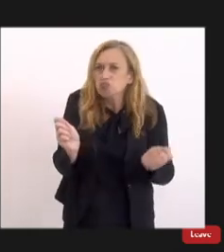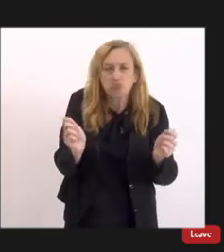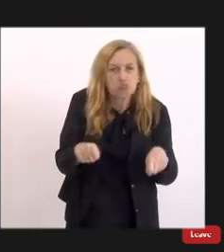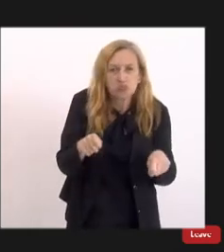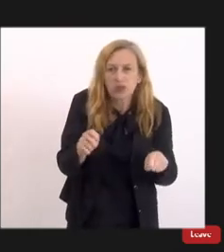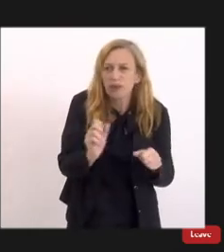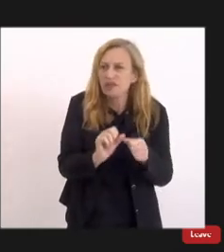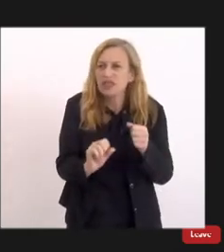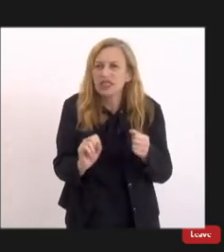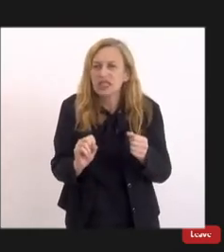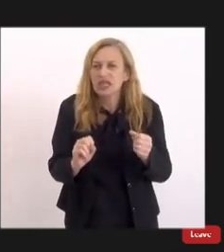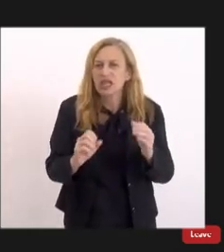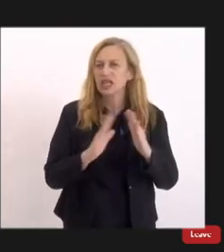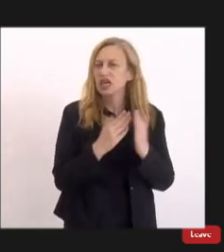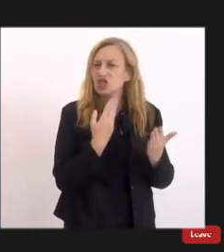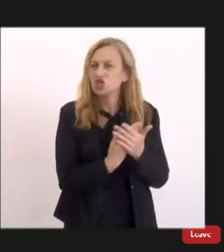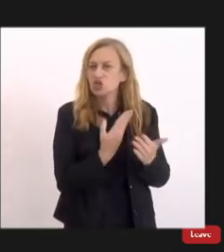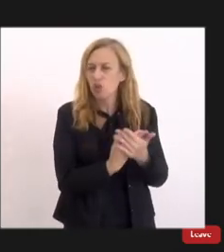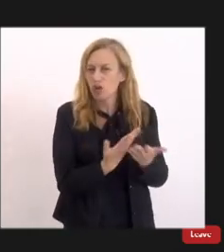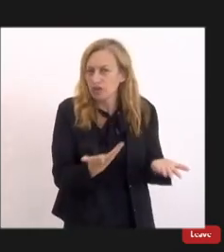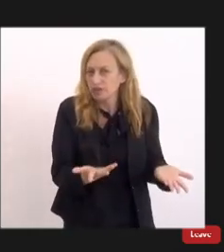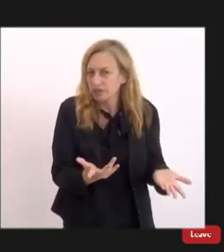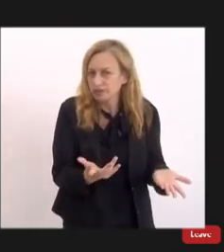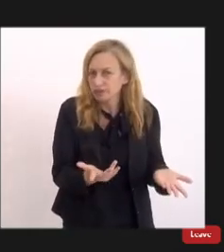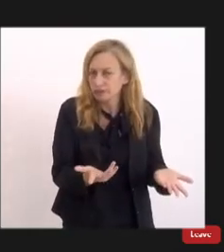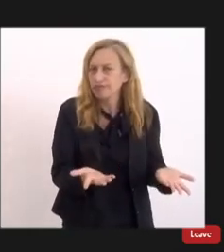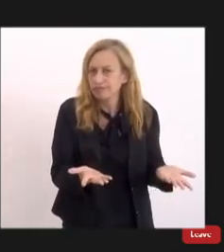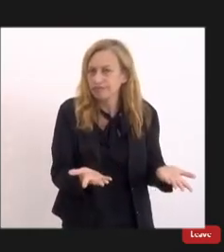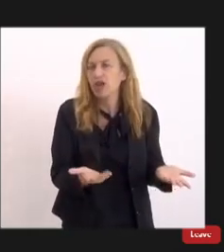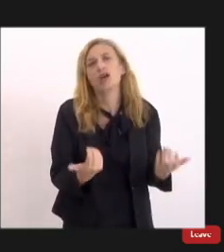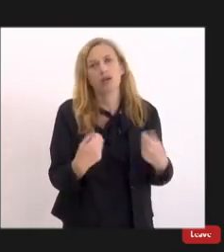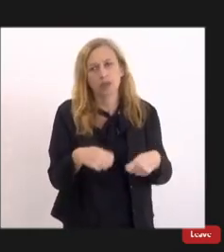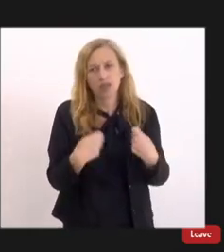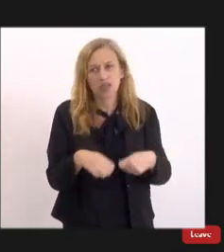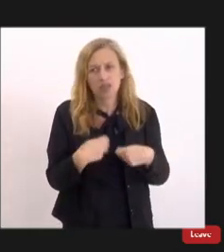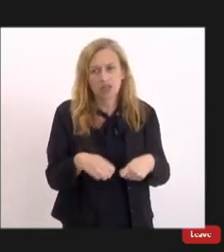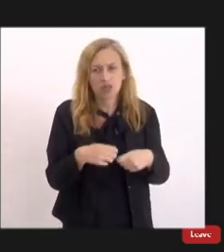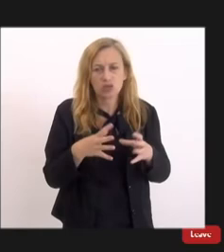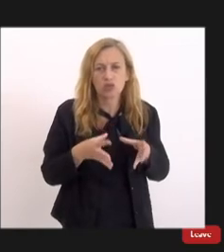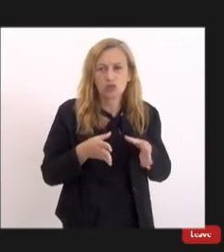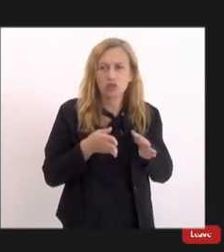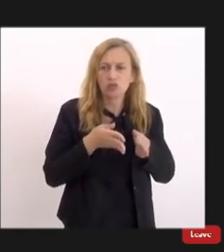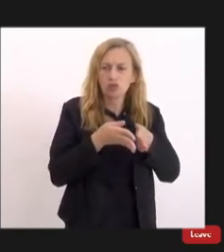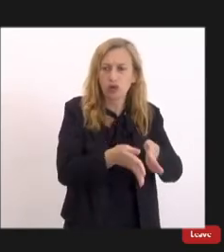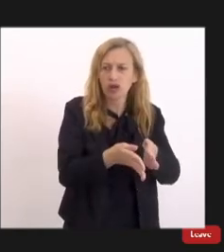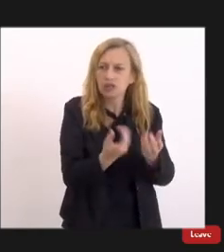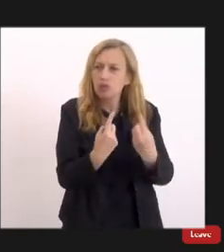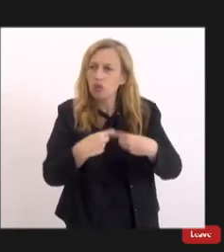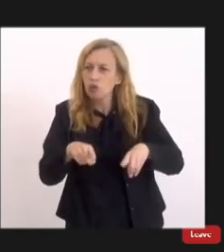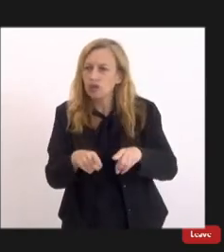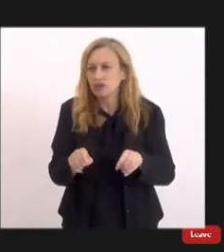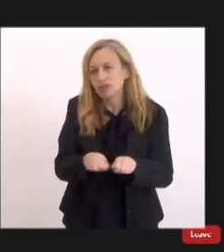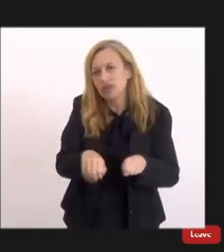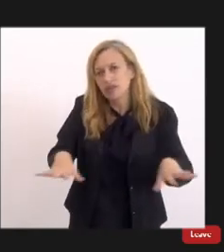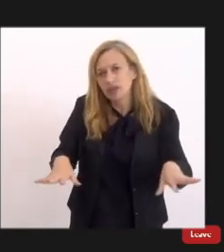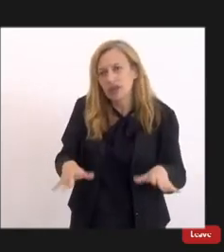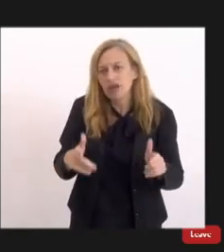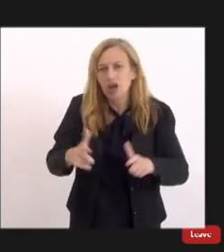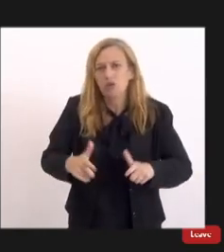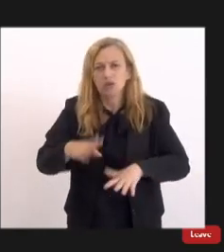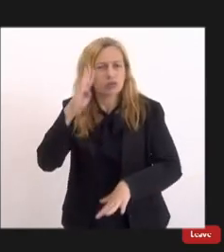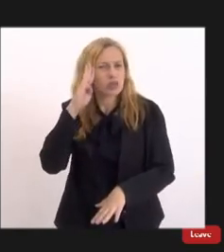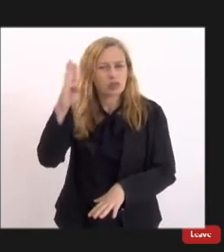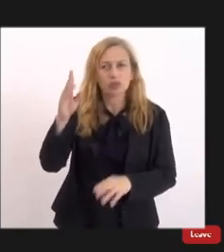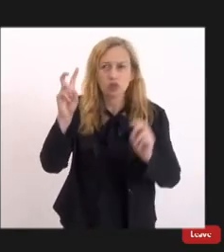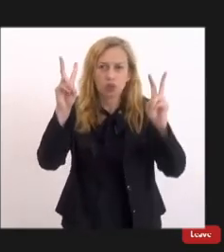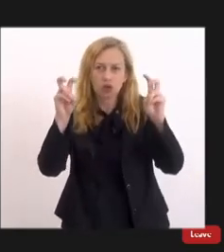fazer com que as escolas façam essa cotação. Né? A gente precisa realmente de uma centralização do combate à pandemia, né? Onde principalmente a